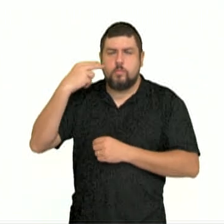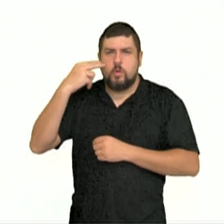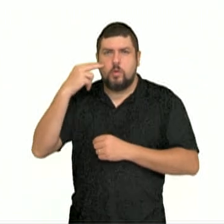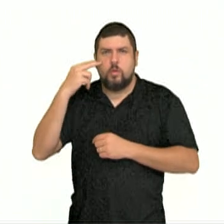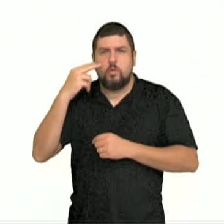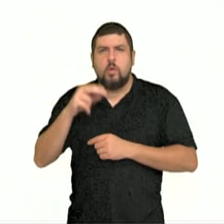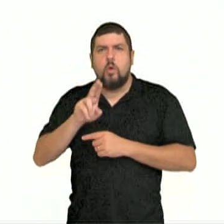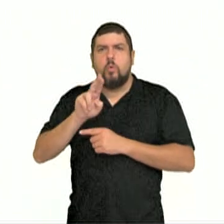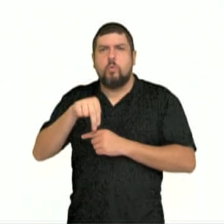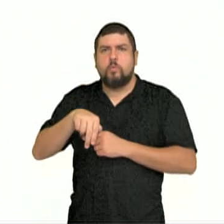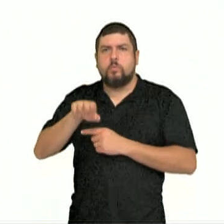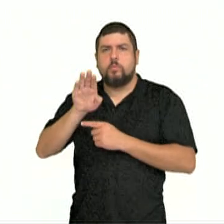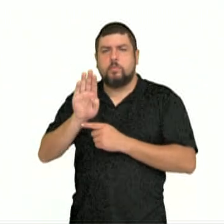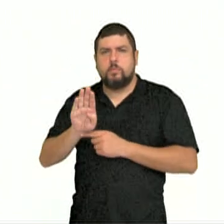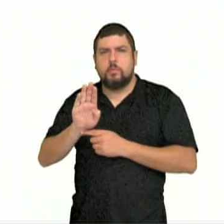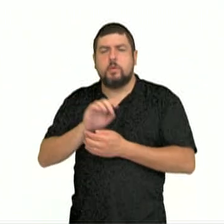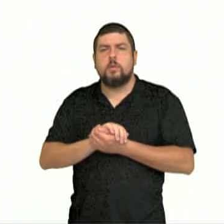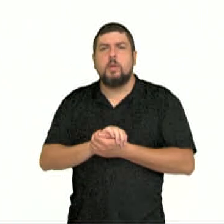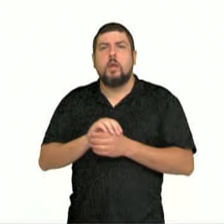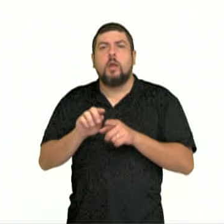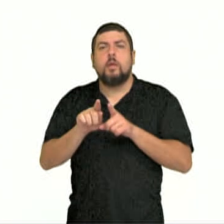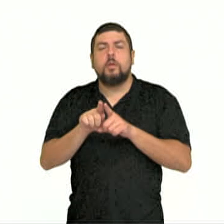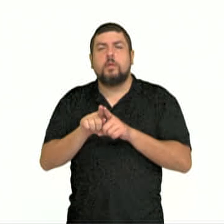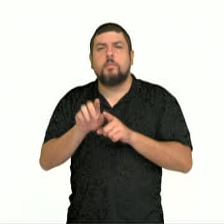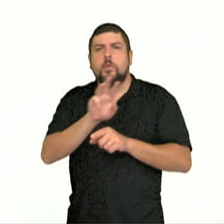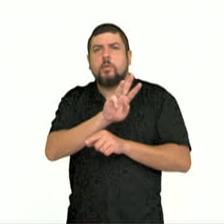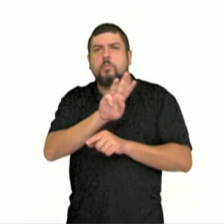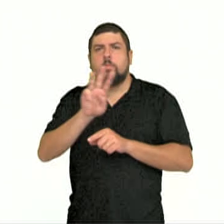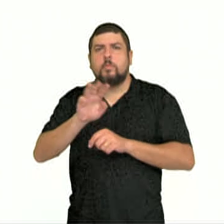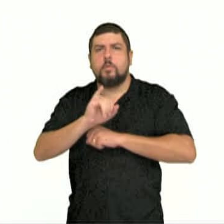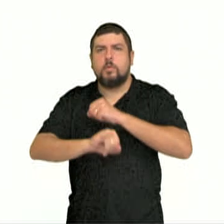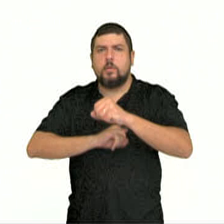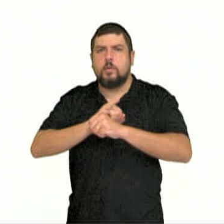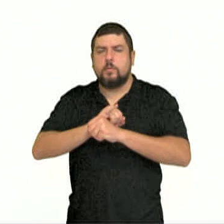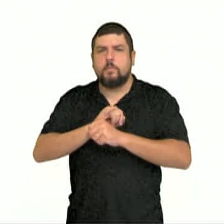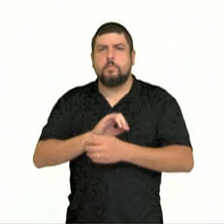nós temos a página da internet onde foi publicada.